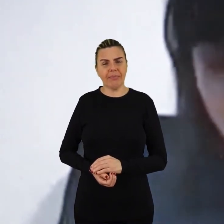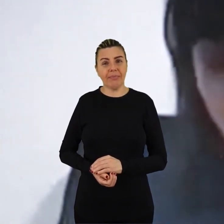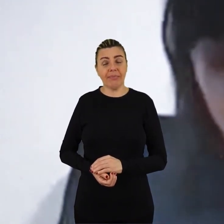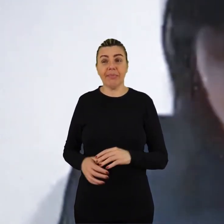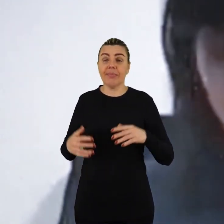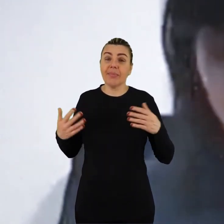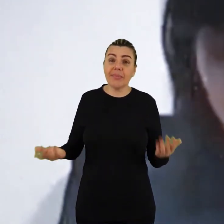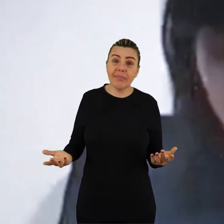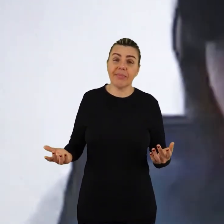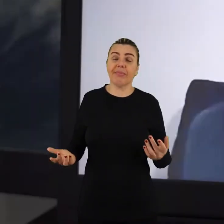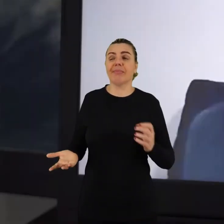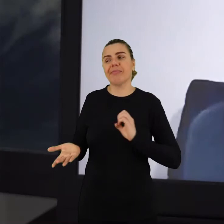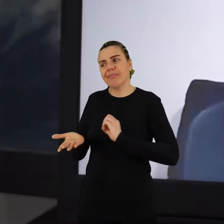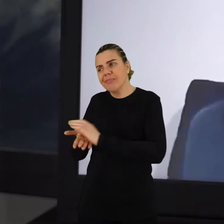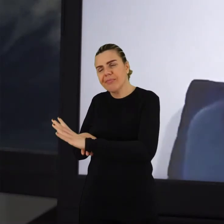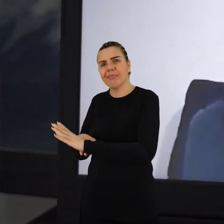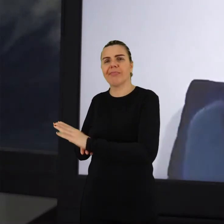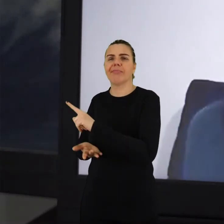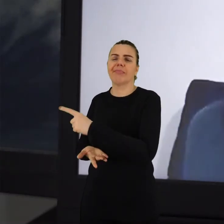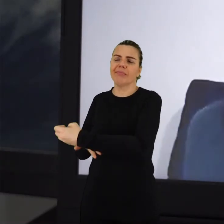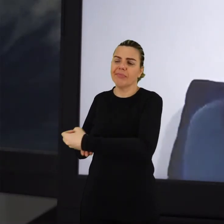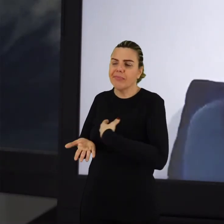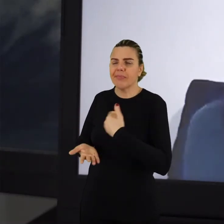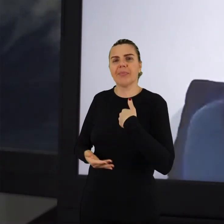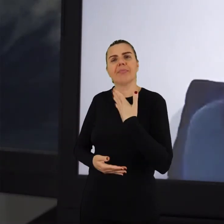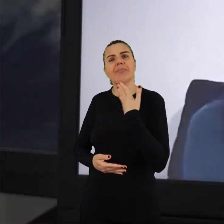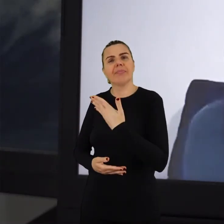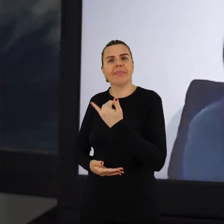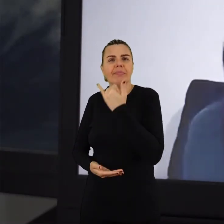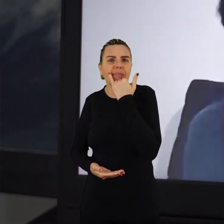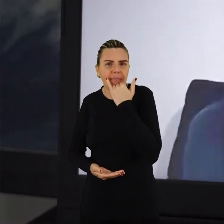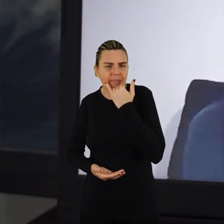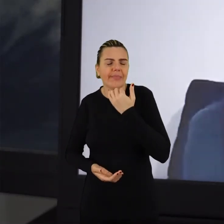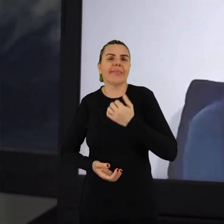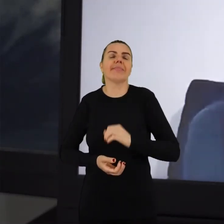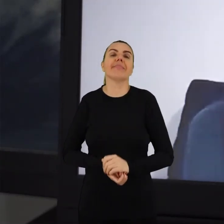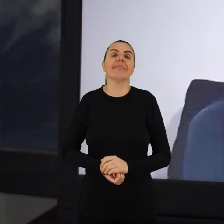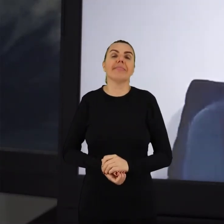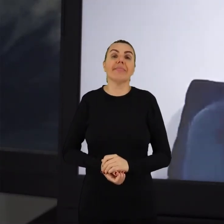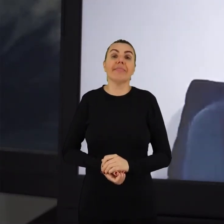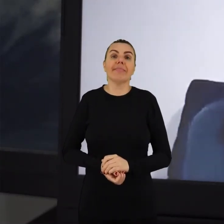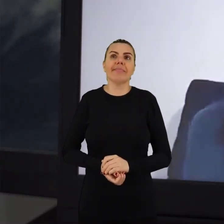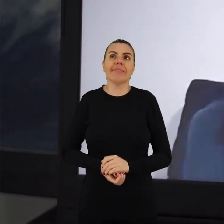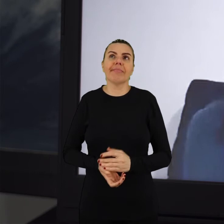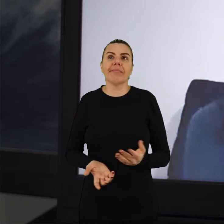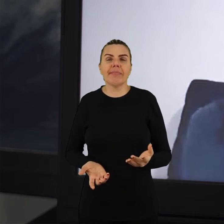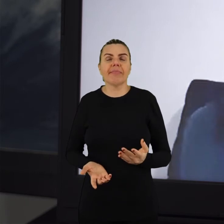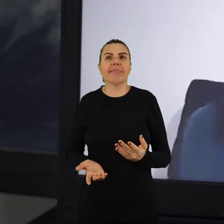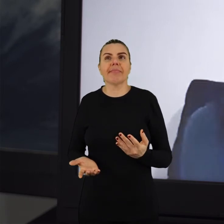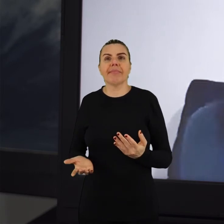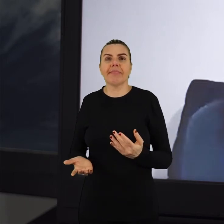a gente se mandou mensagem, ele me pediu desculpa e perguntou se